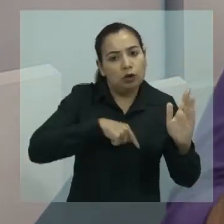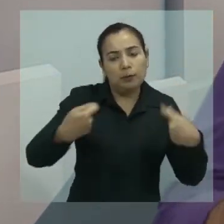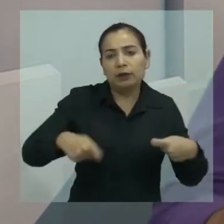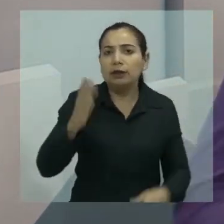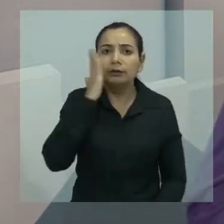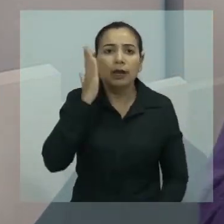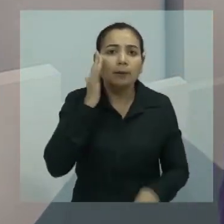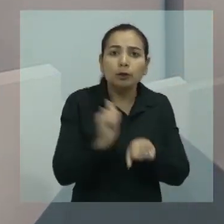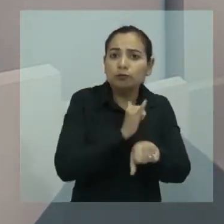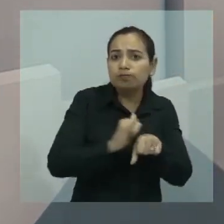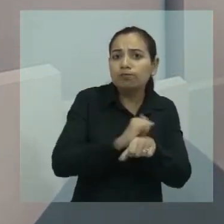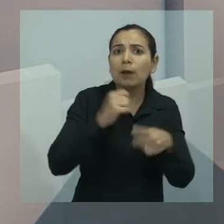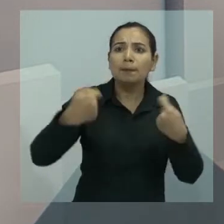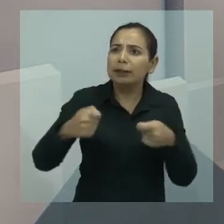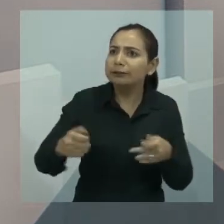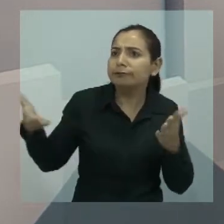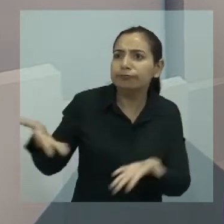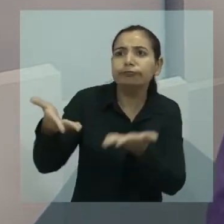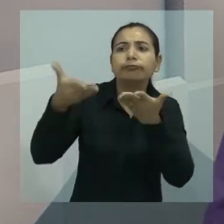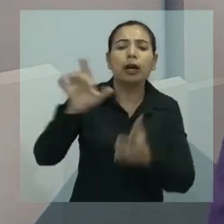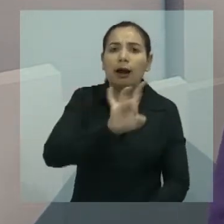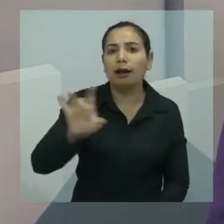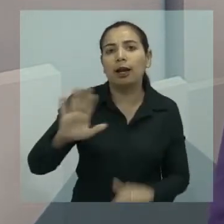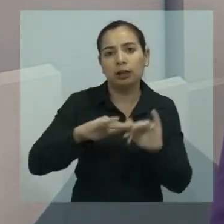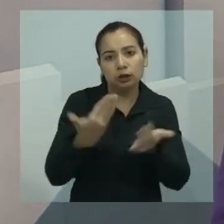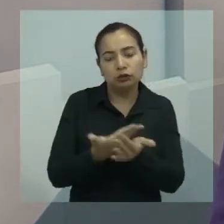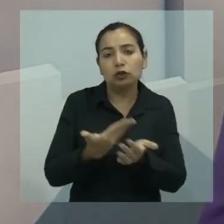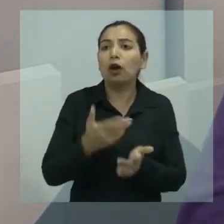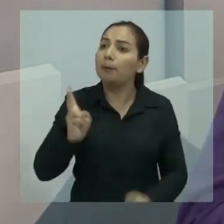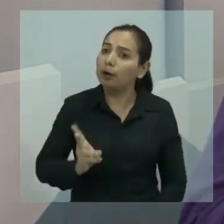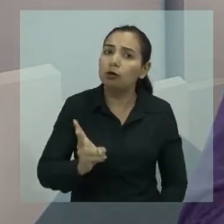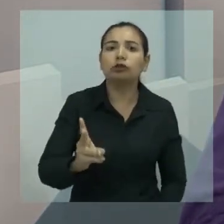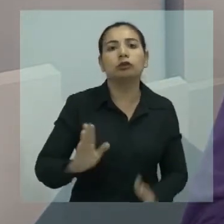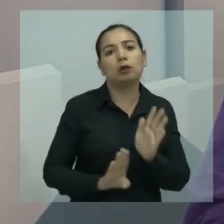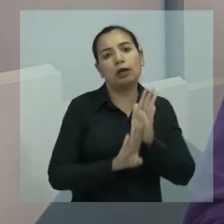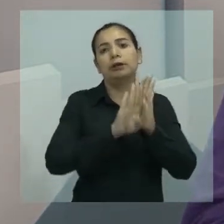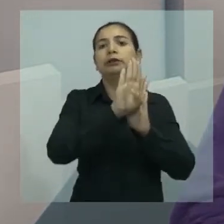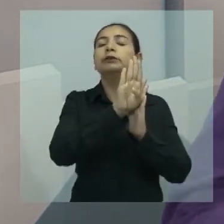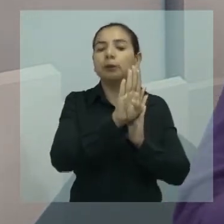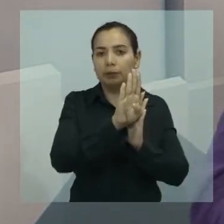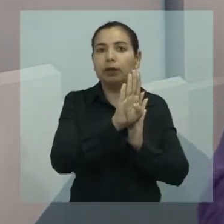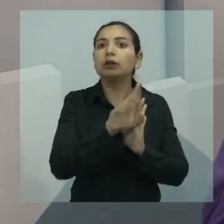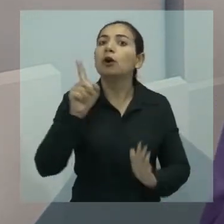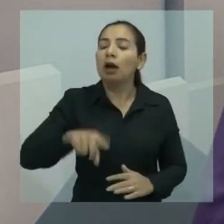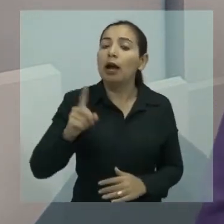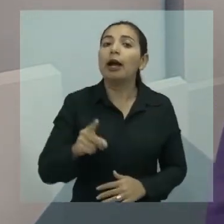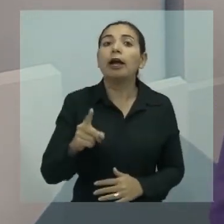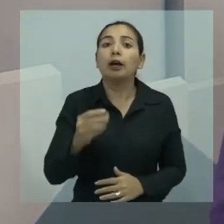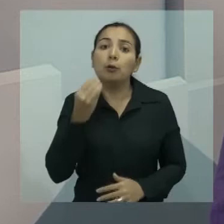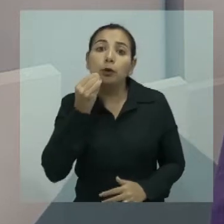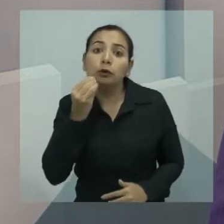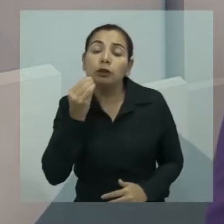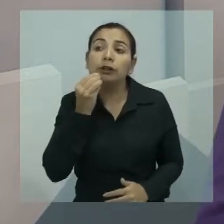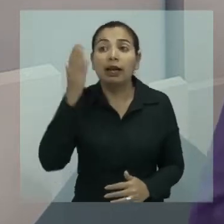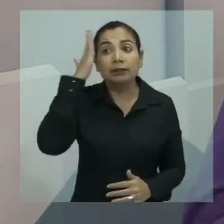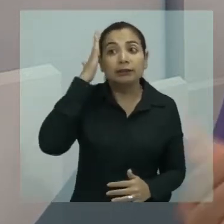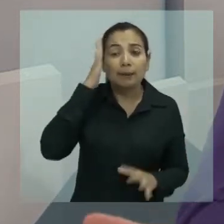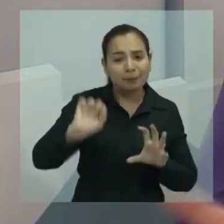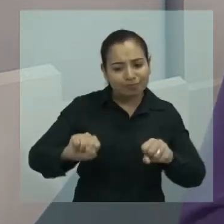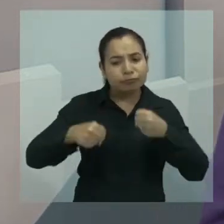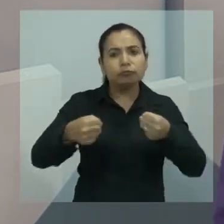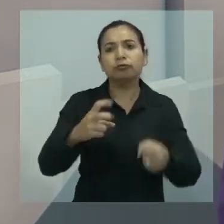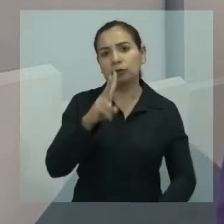gente precisa agora aproveitar essa onda positiva, ou seja, que em todas as escolas tem uma autoestima já elevada pelos indicadores alcançados